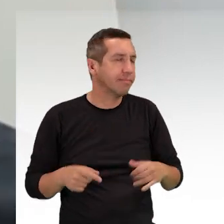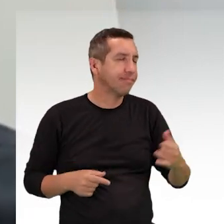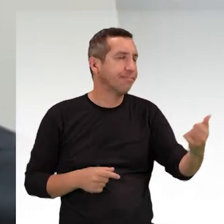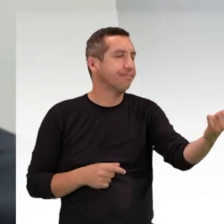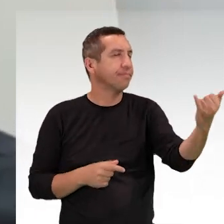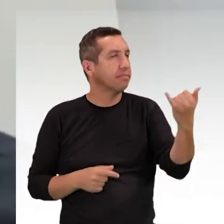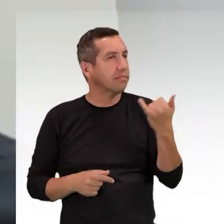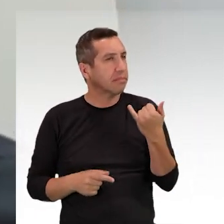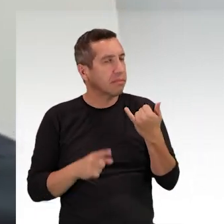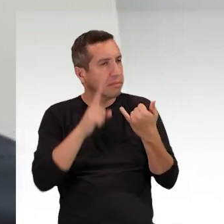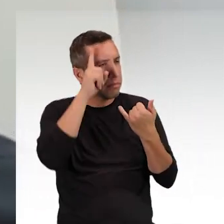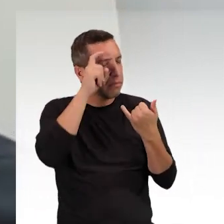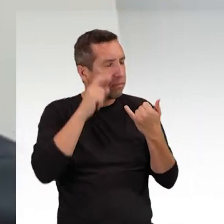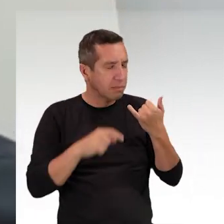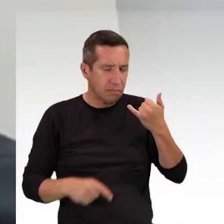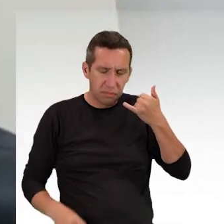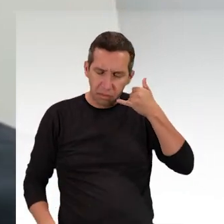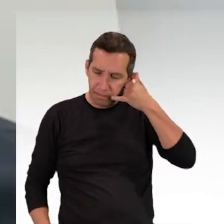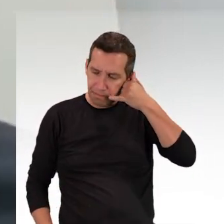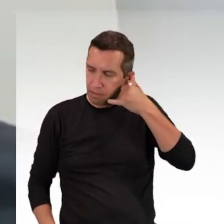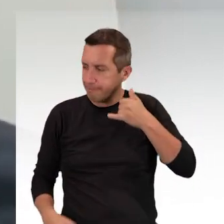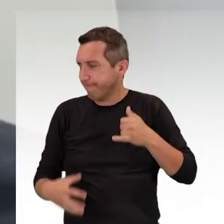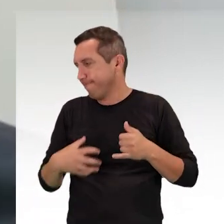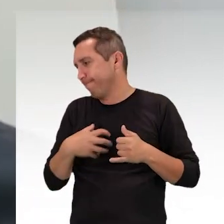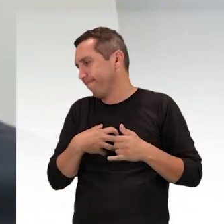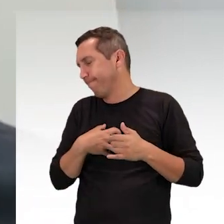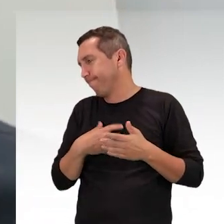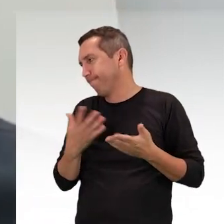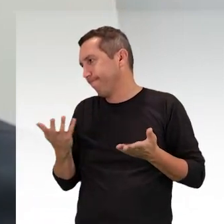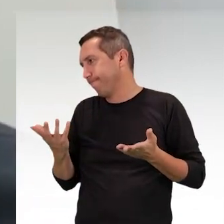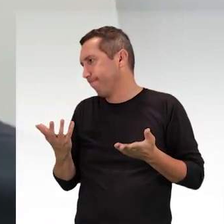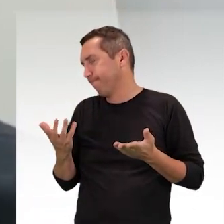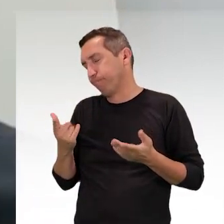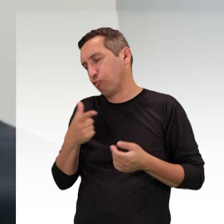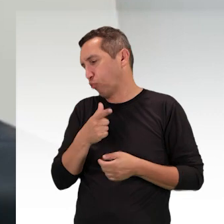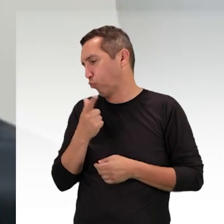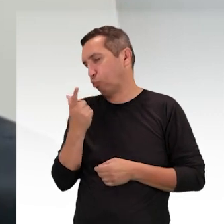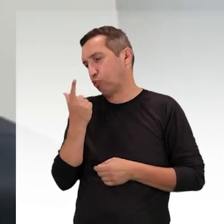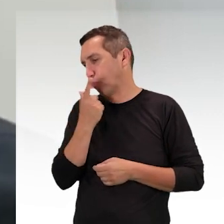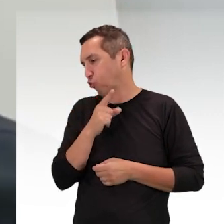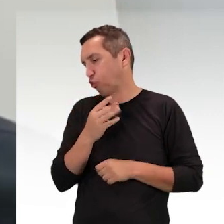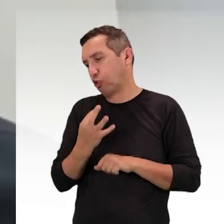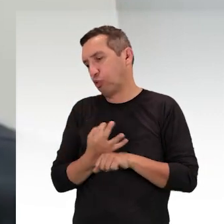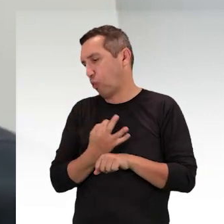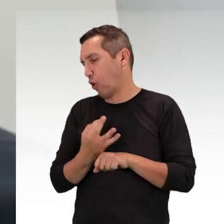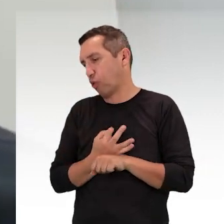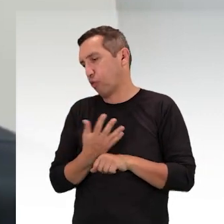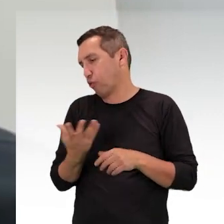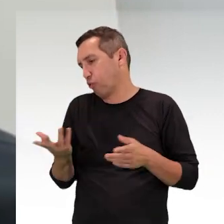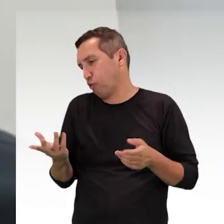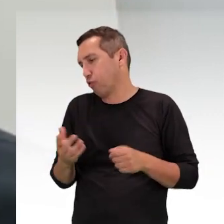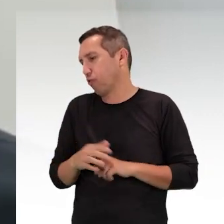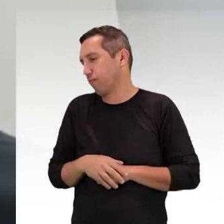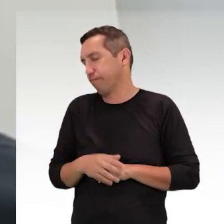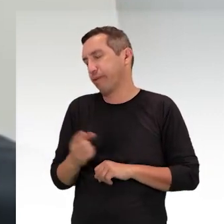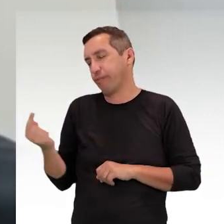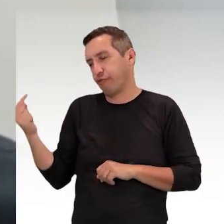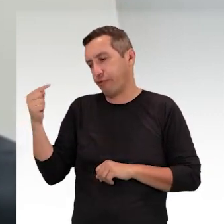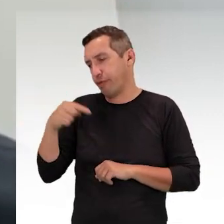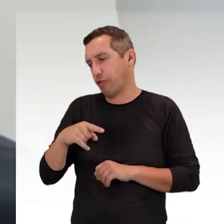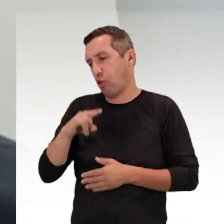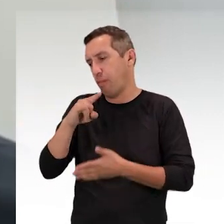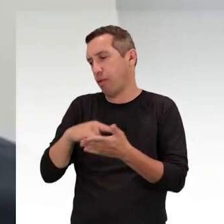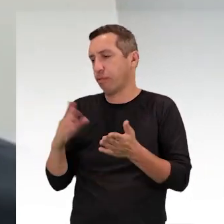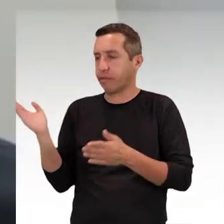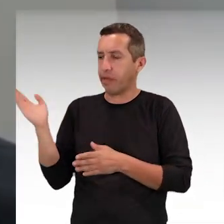um informativo do hospital por telefone: olha, infelizmente não resistiu e a gente está aguardando você com a documentação